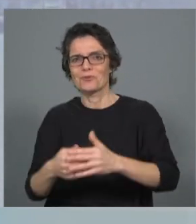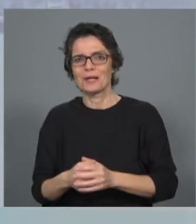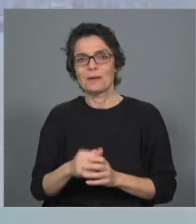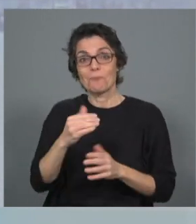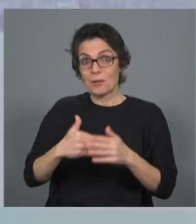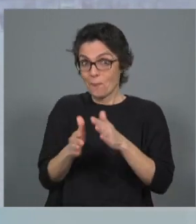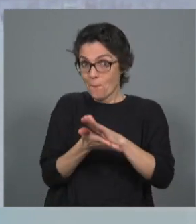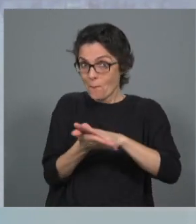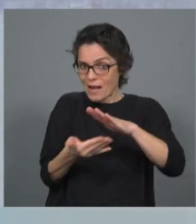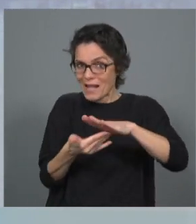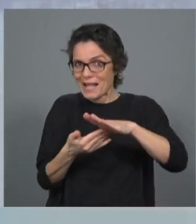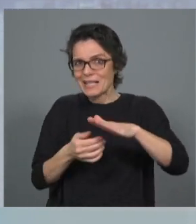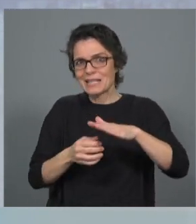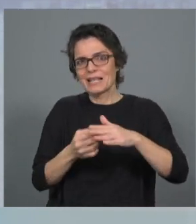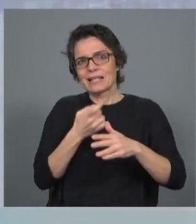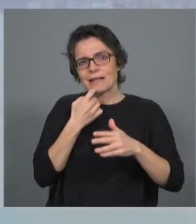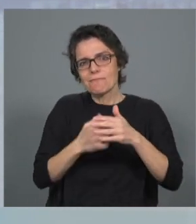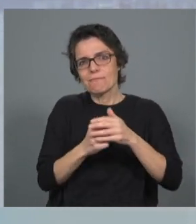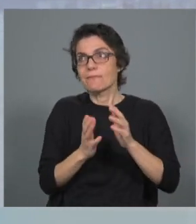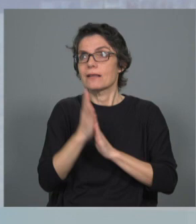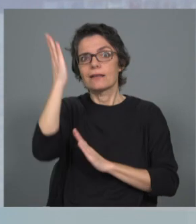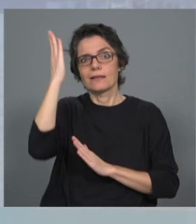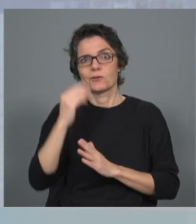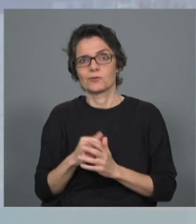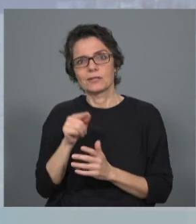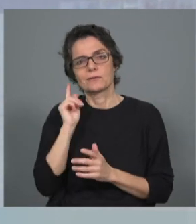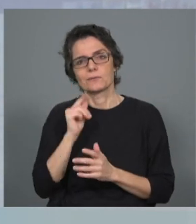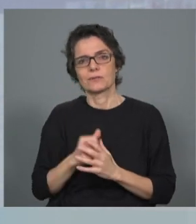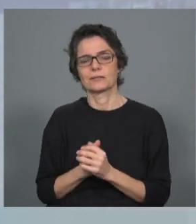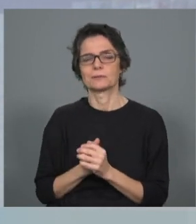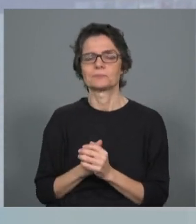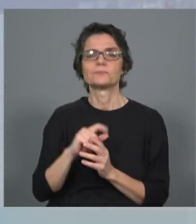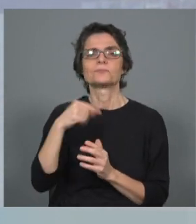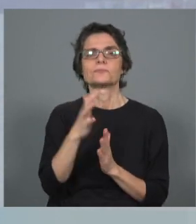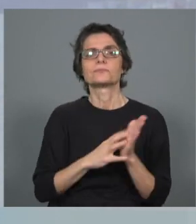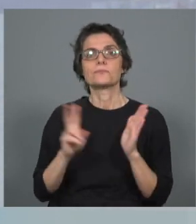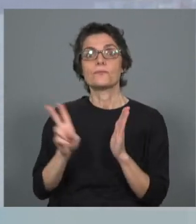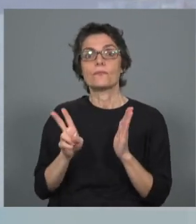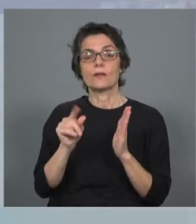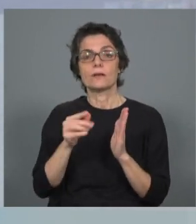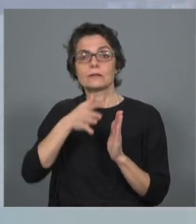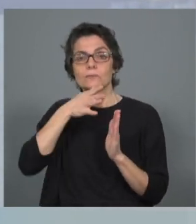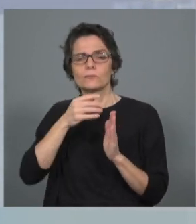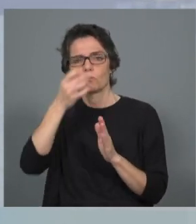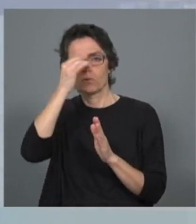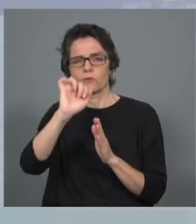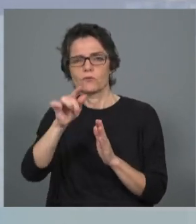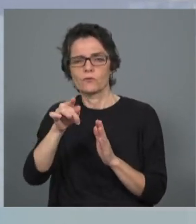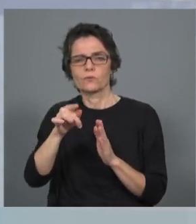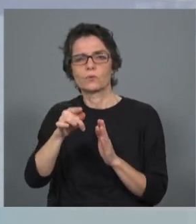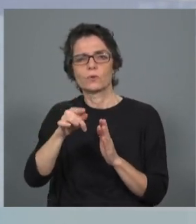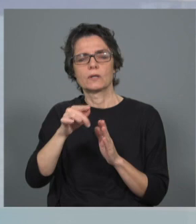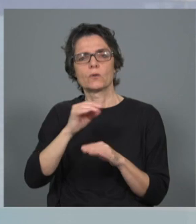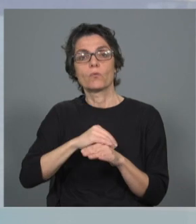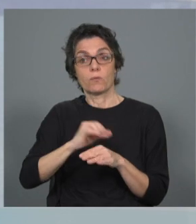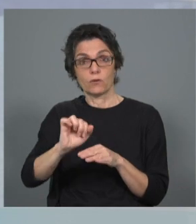Sim. Comentámos, pedi-lhe, Padre Miguel Vasconcelos, também um comentário ao texto da segunda leitura, na liturgia de domingo, da Carta de